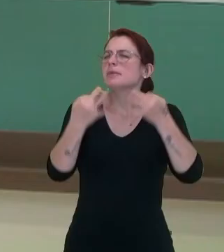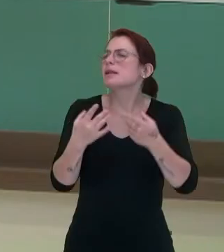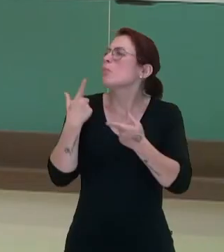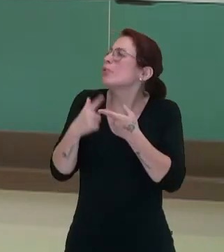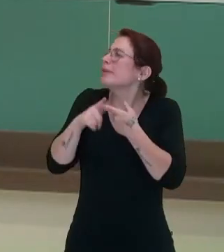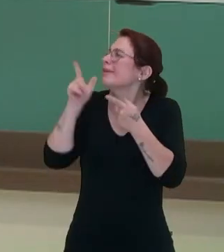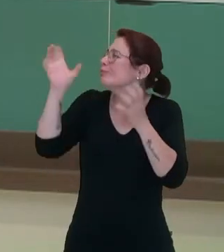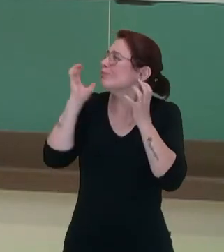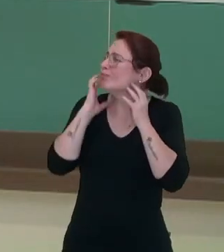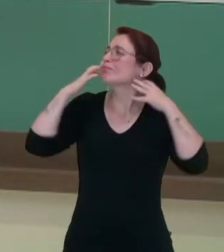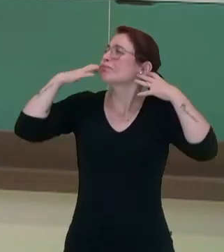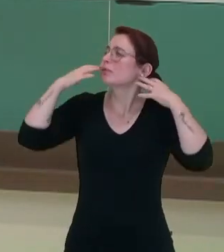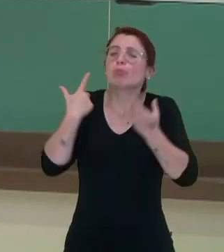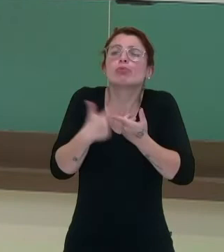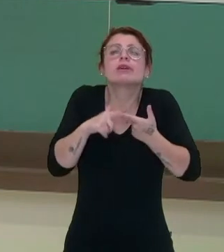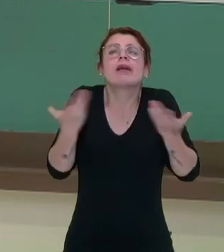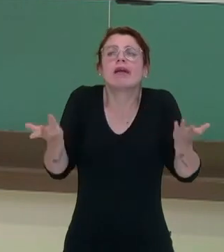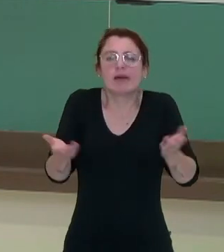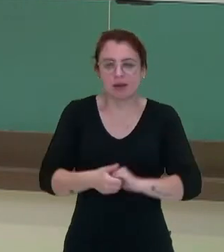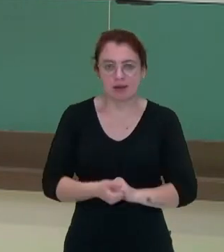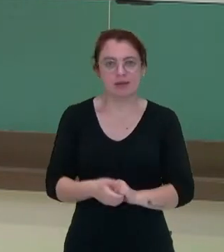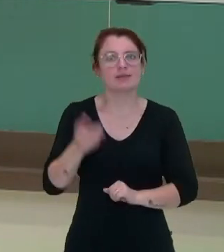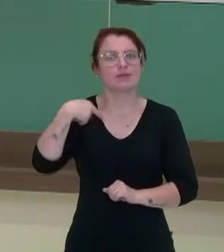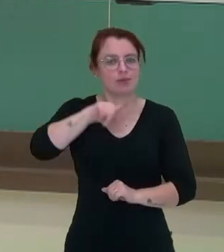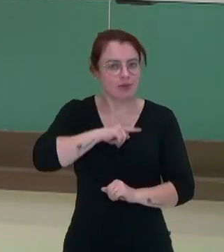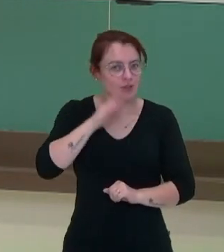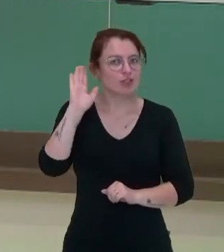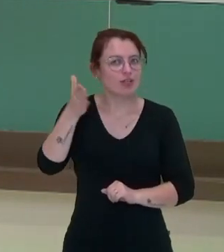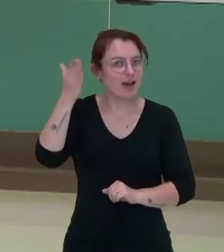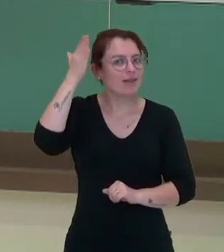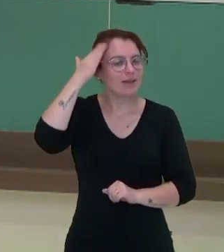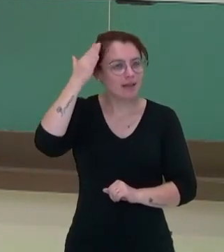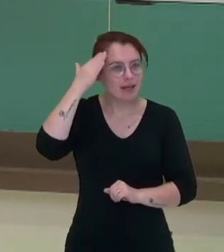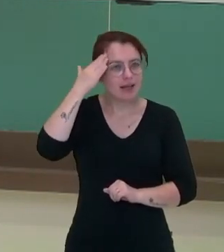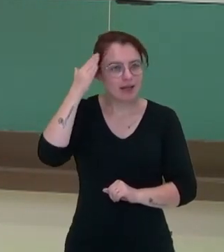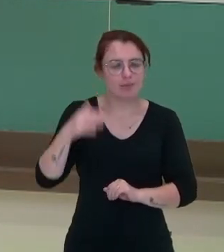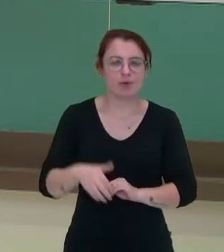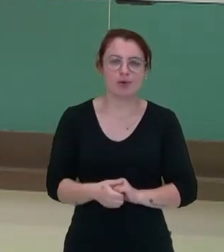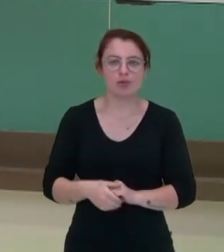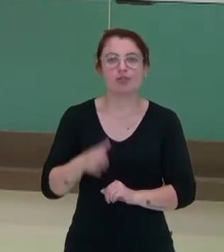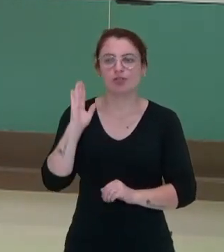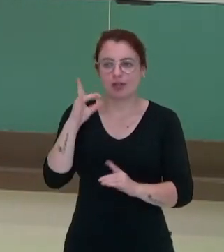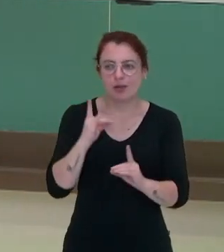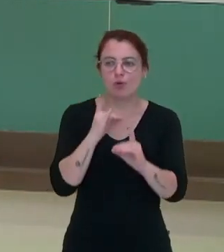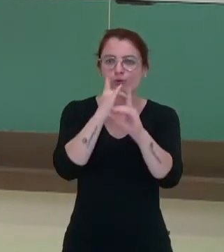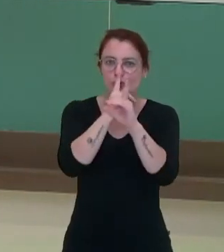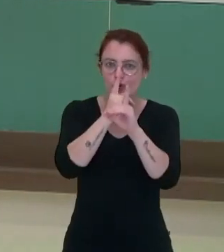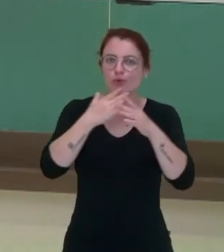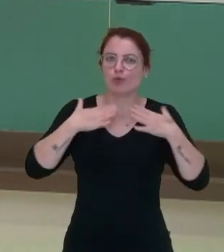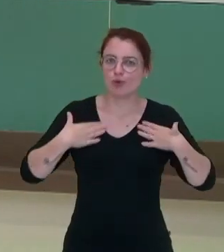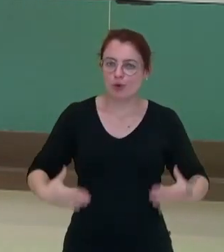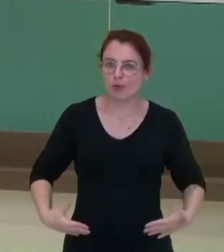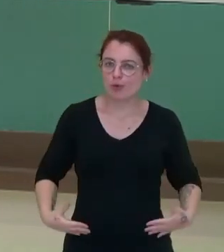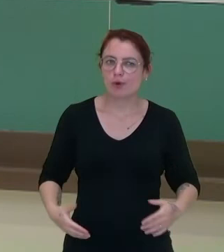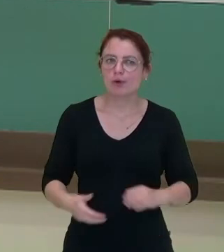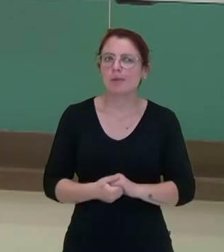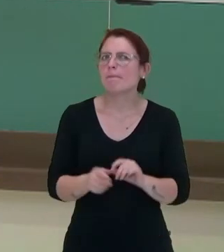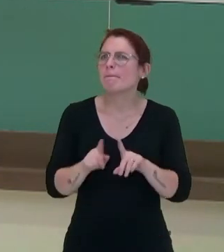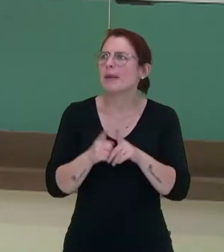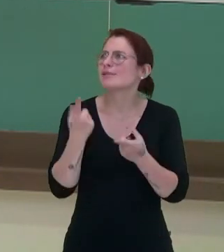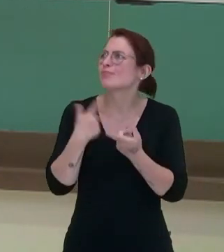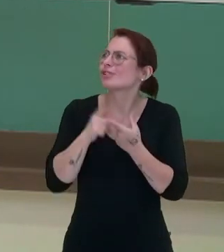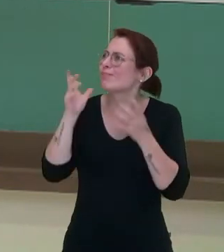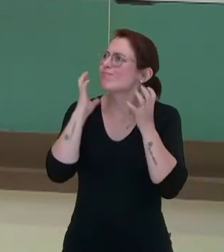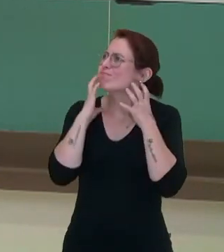que ocorre esse inchaço. Então nós já entendemos o que é essa íngua, aonde eu localizo no corpo. Tá, mas por que que